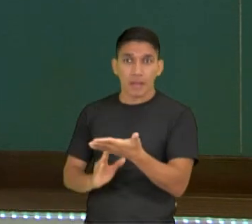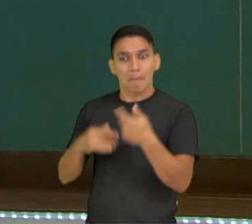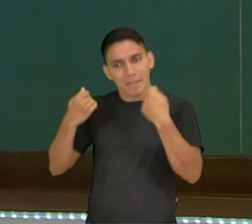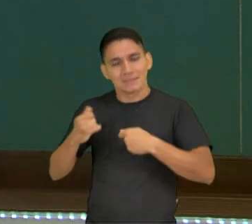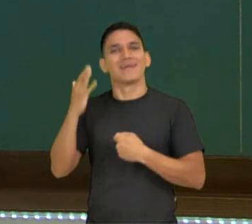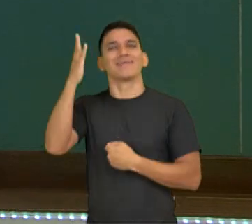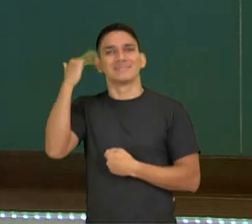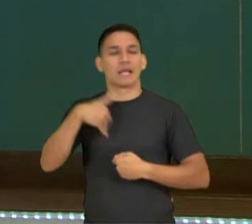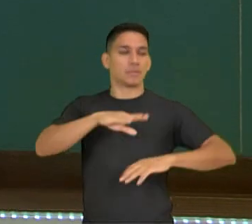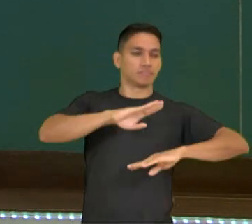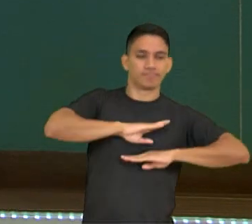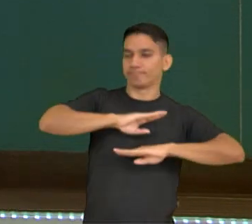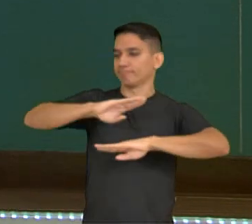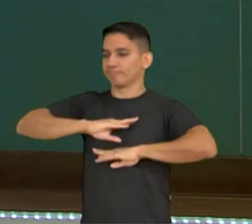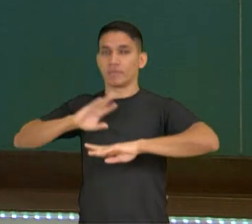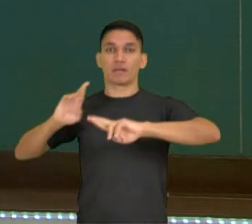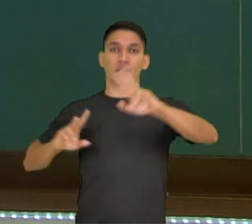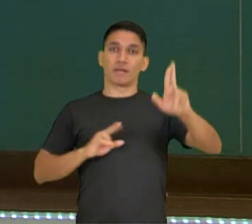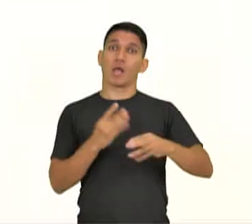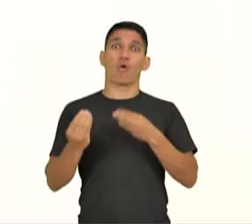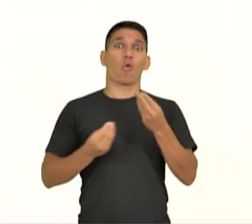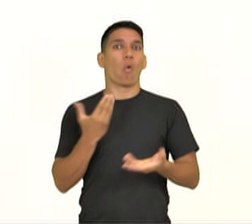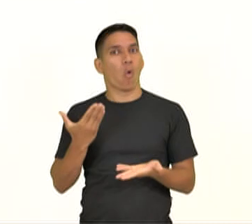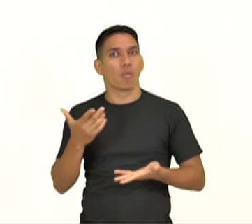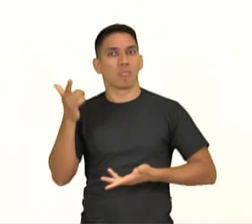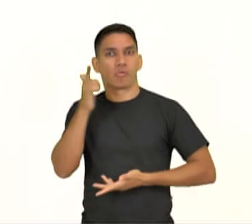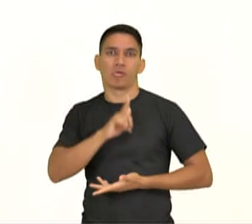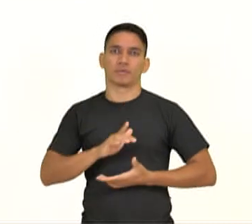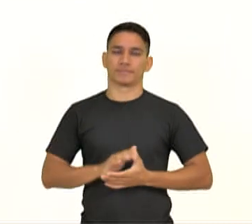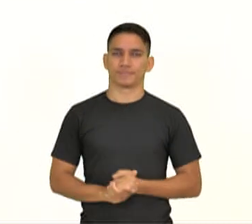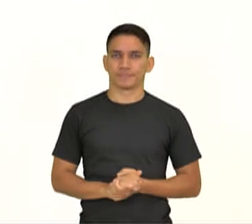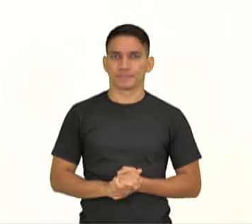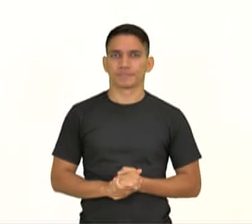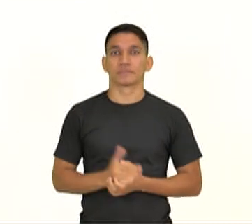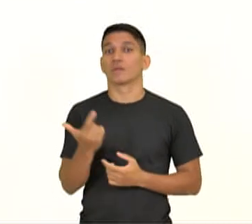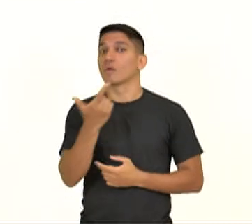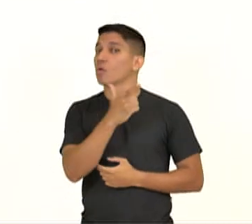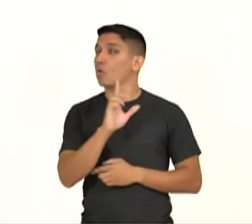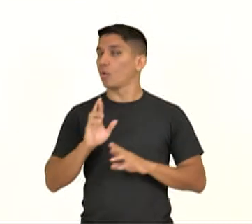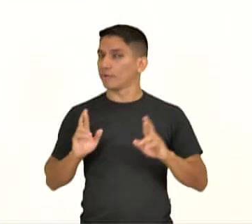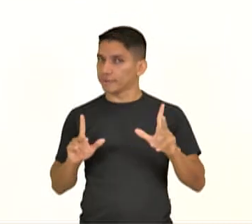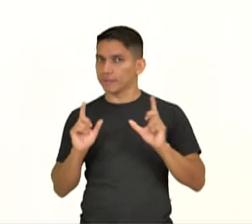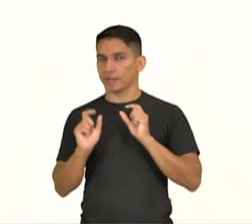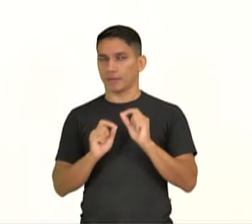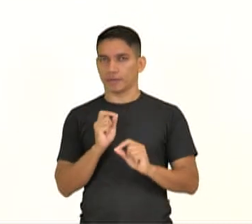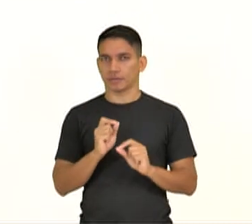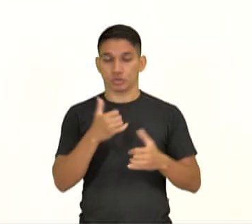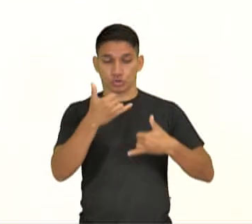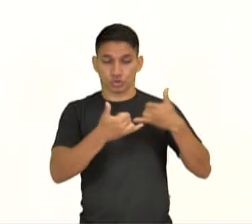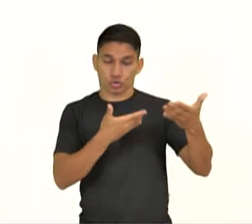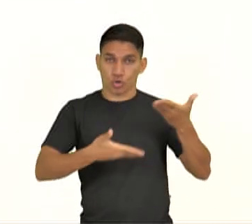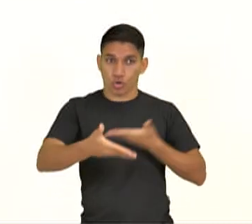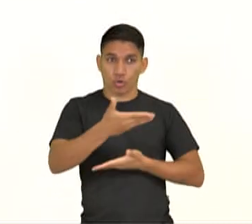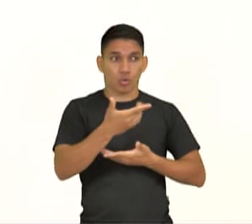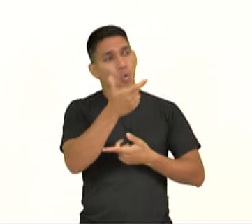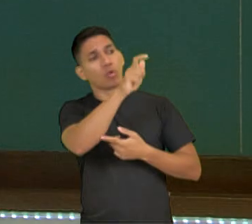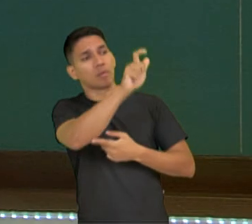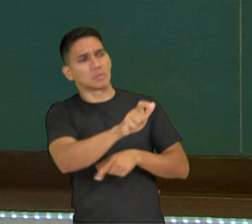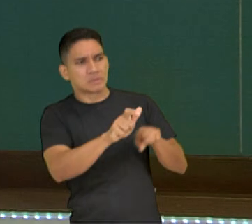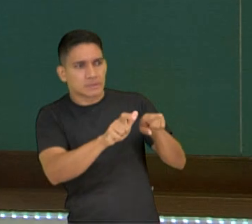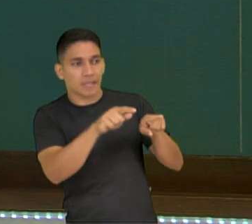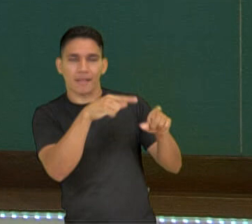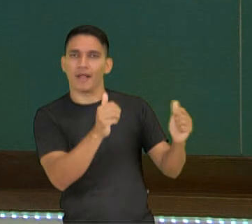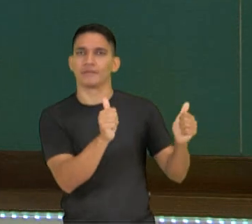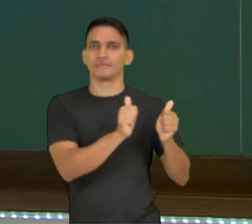essas duas situações, tá? O outro, nos jogos cooperativos, o outro é visto como um parceiro, teu